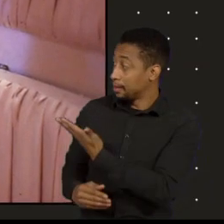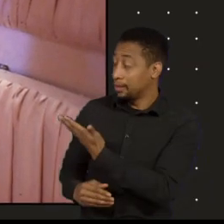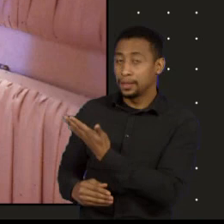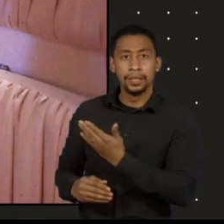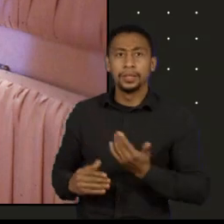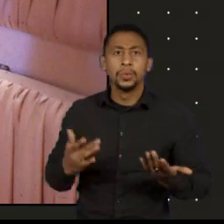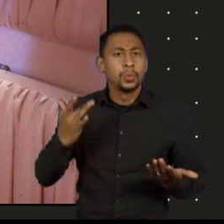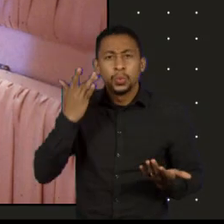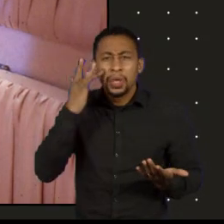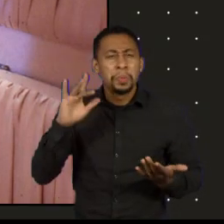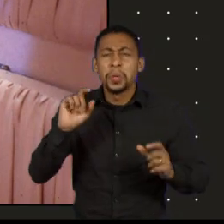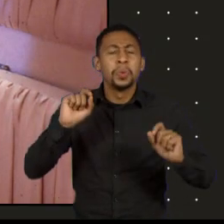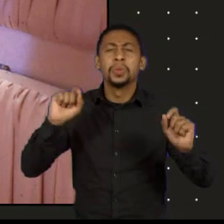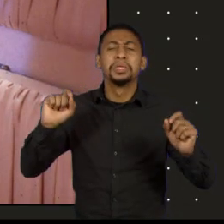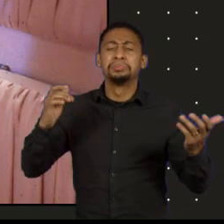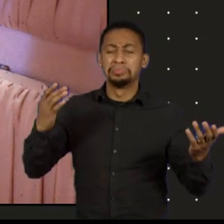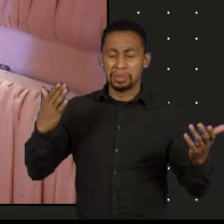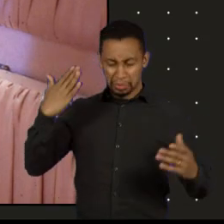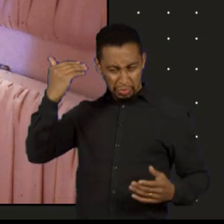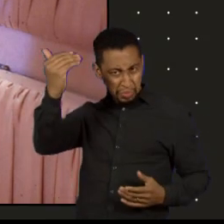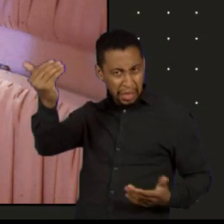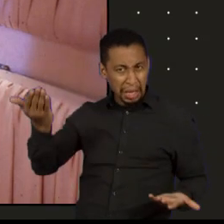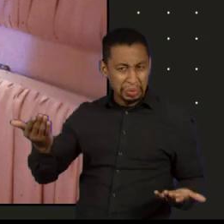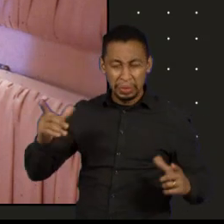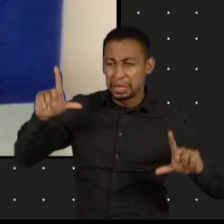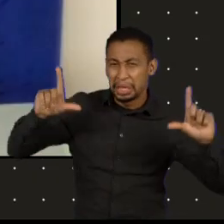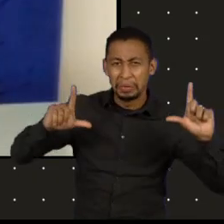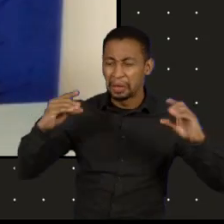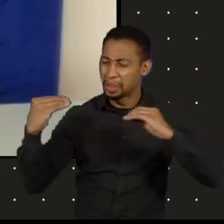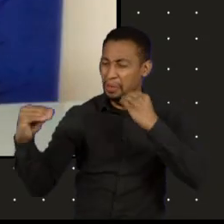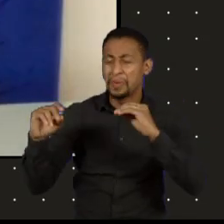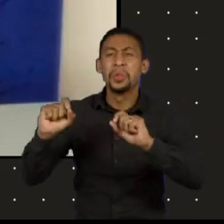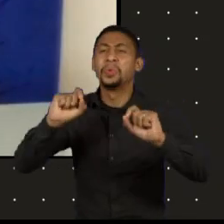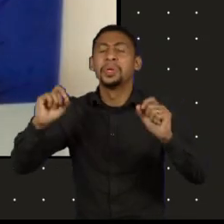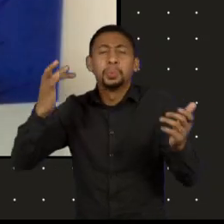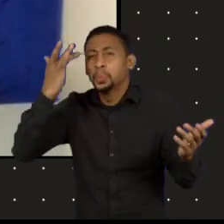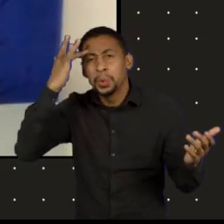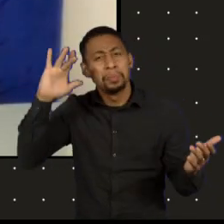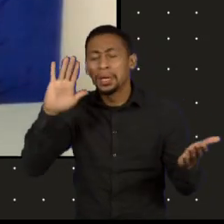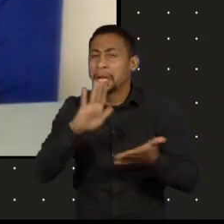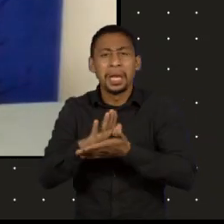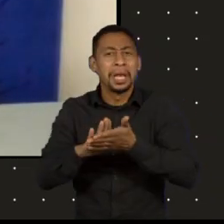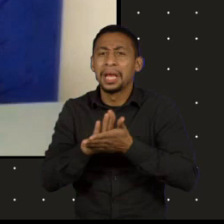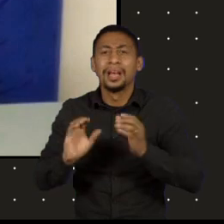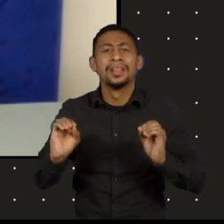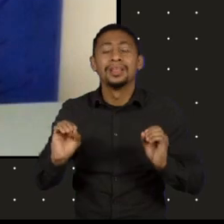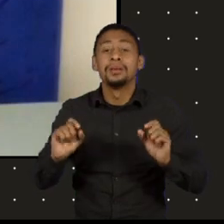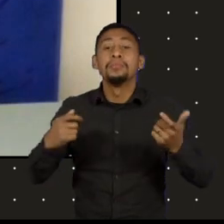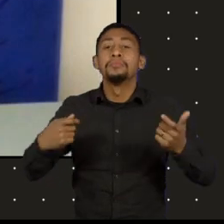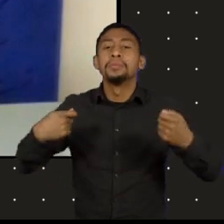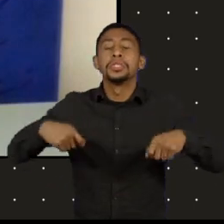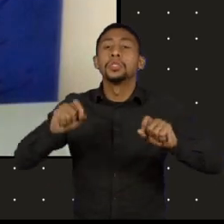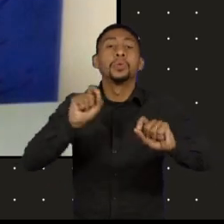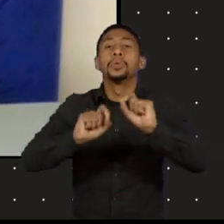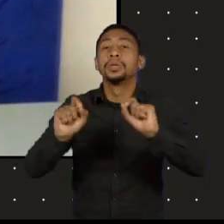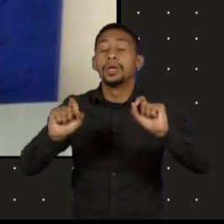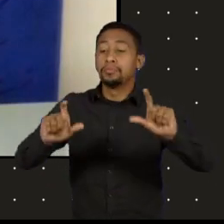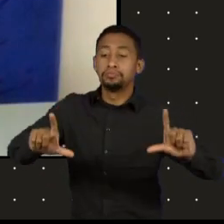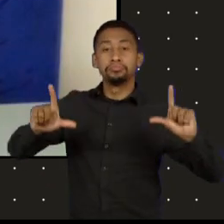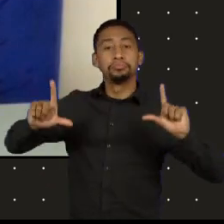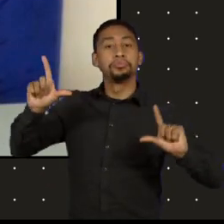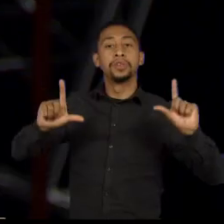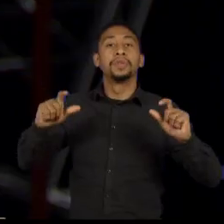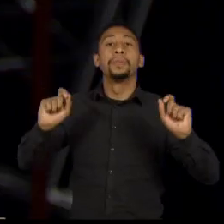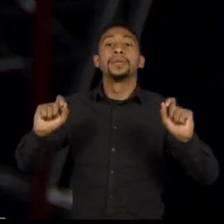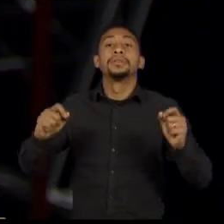não sabia o que era sucesso de novela, eu não sabia quais eram os quesitos, né? O que precisa, que a televisão precisa, sobretudo